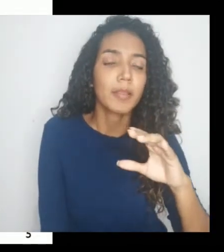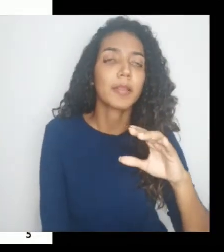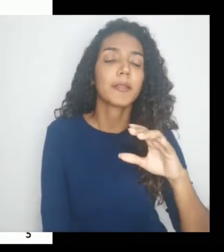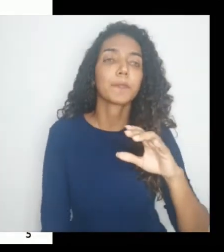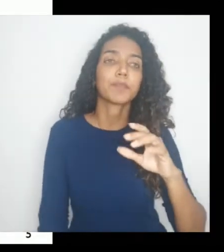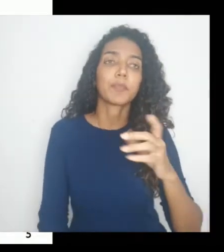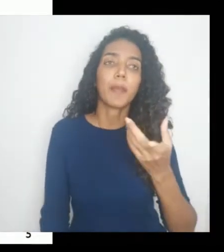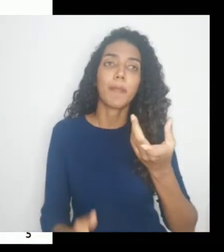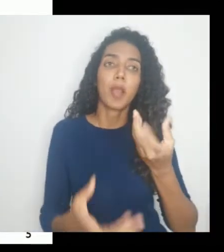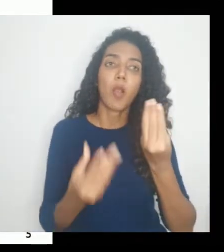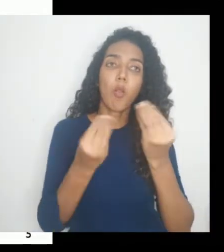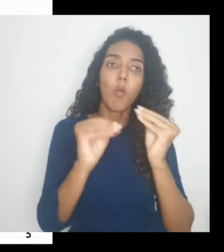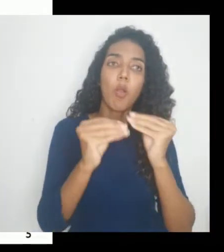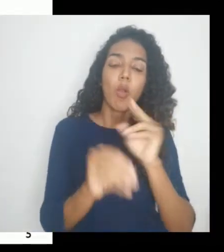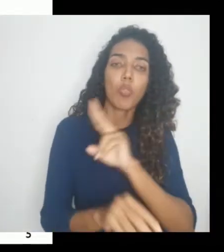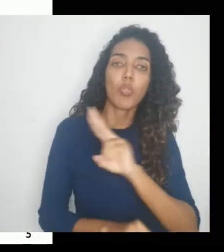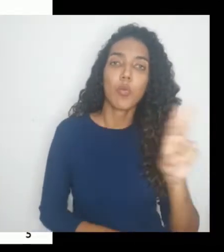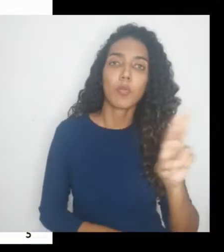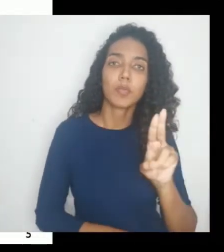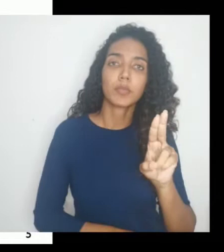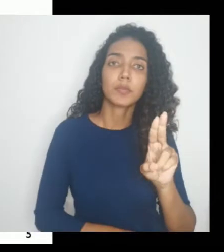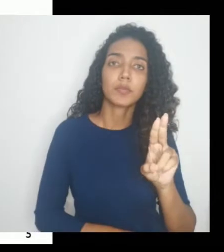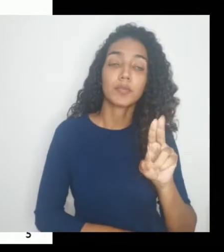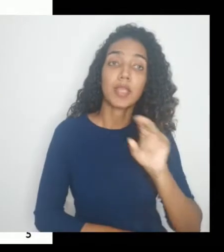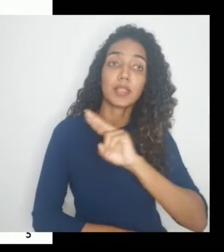define um novo tipo.